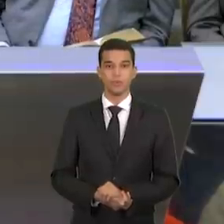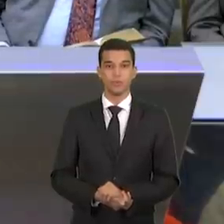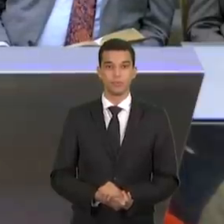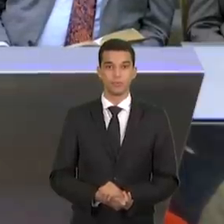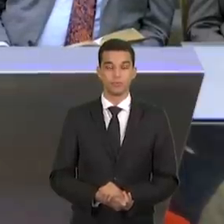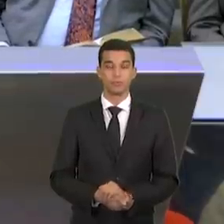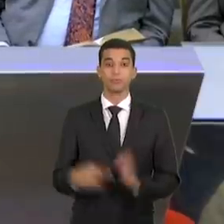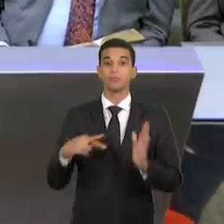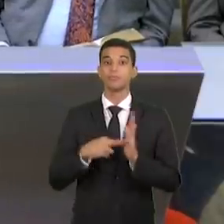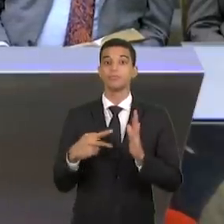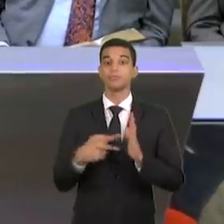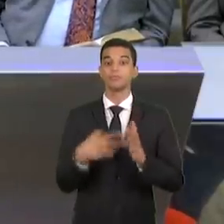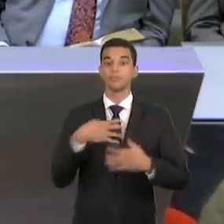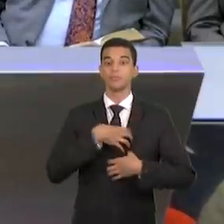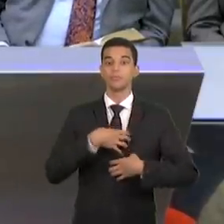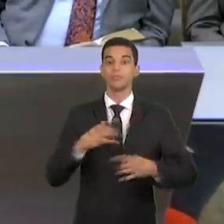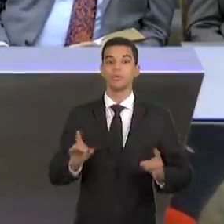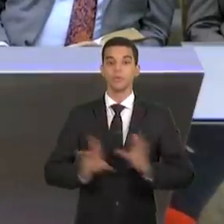esta advertência